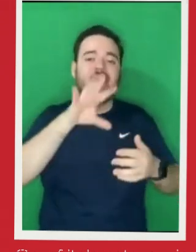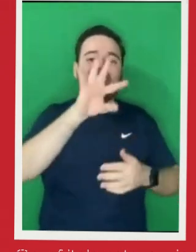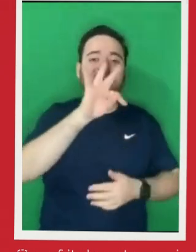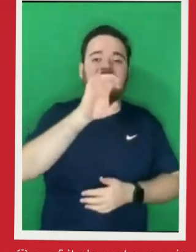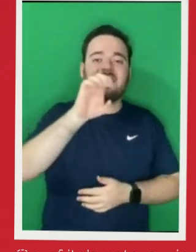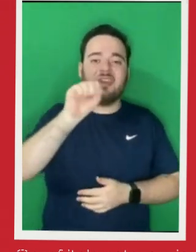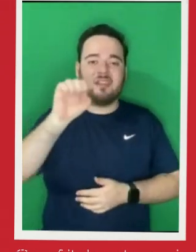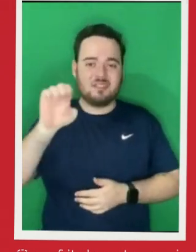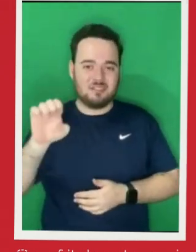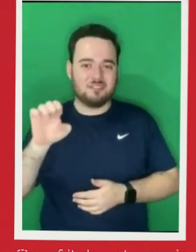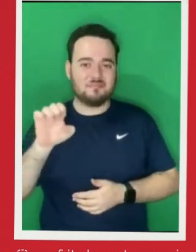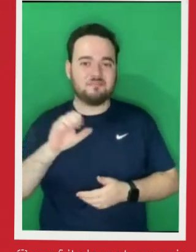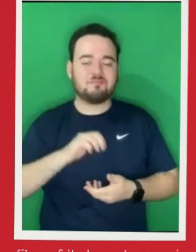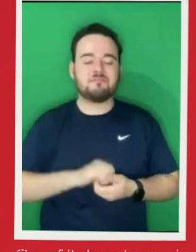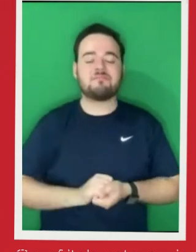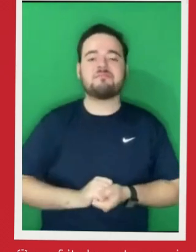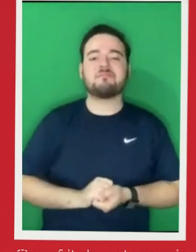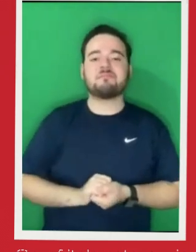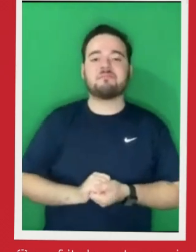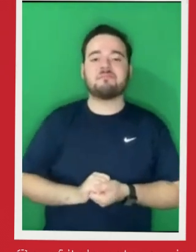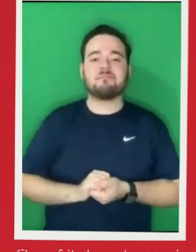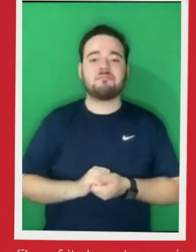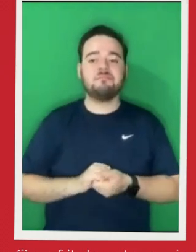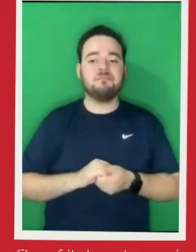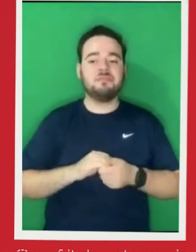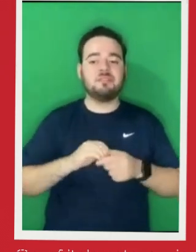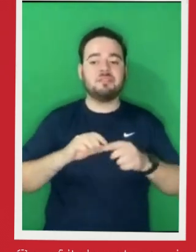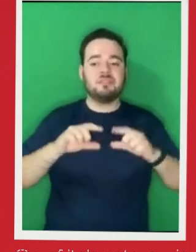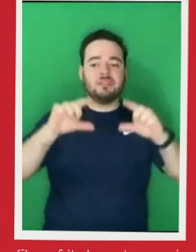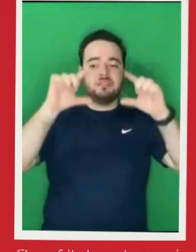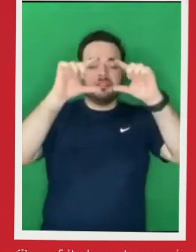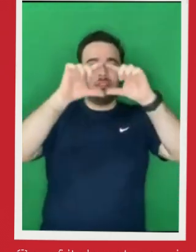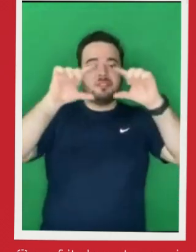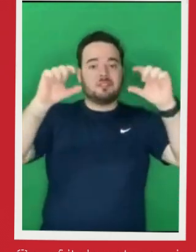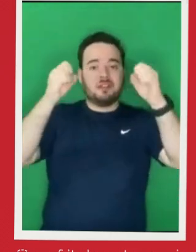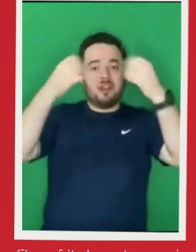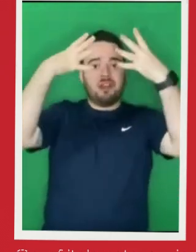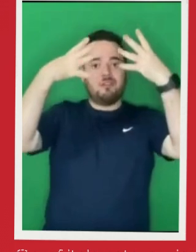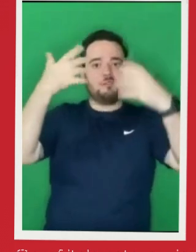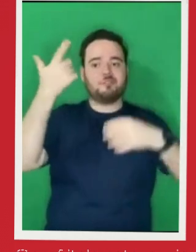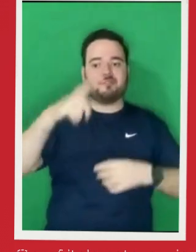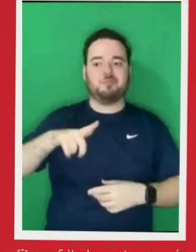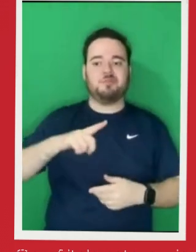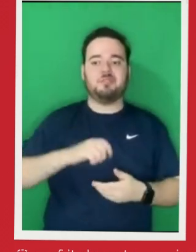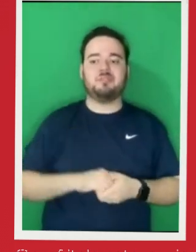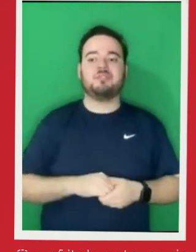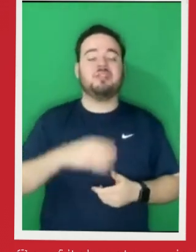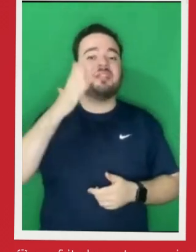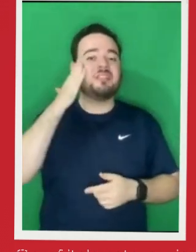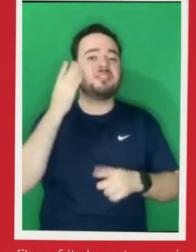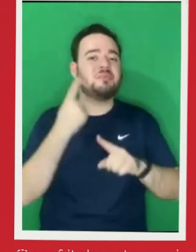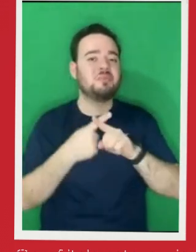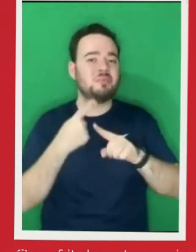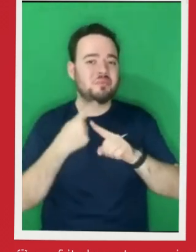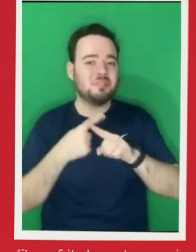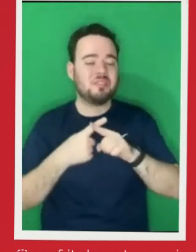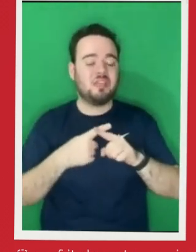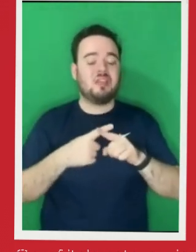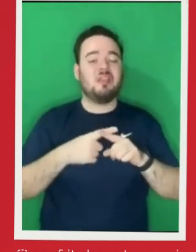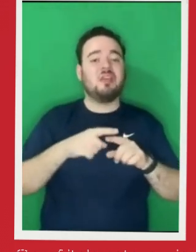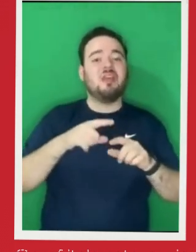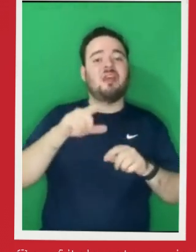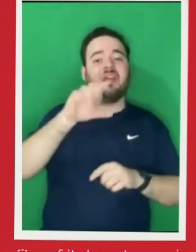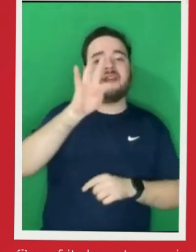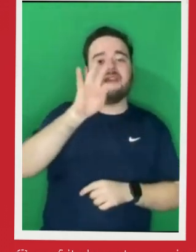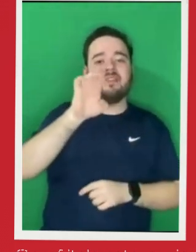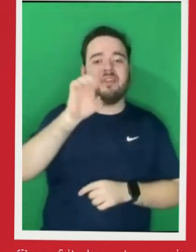novo, eu faço alguma coisa que clareia, tá? É algum filtro que deve entrar que não sou eu. Sabe por quê, Vinícius? Porque as